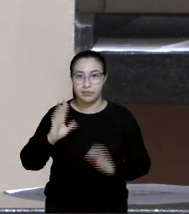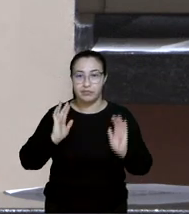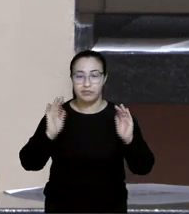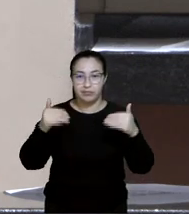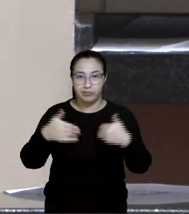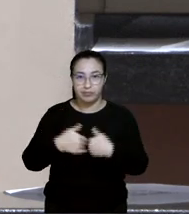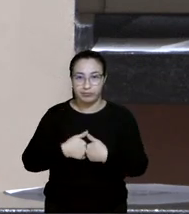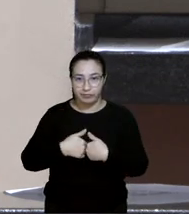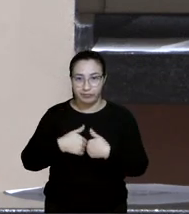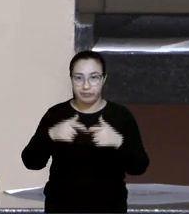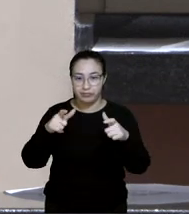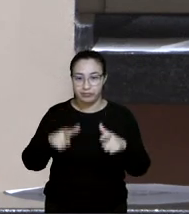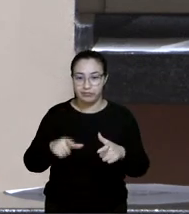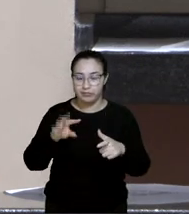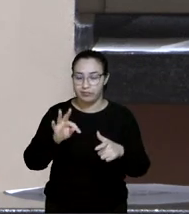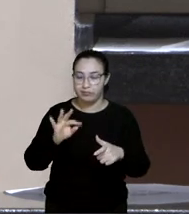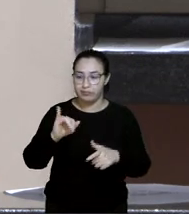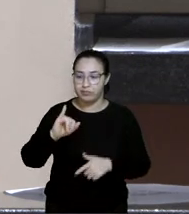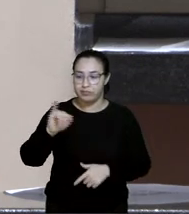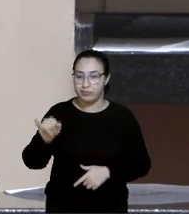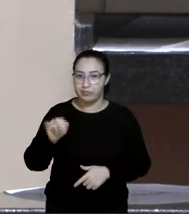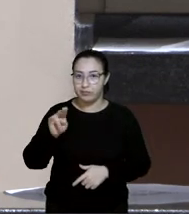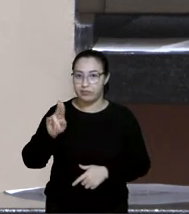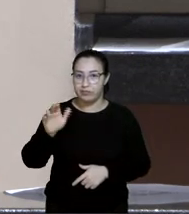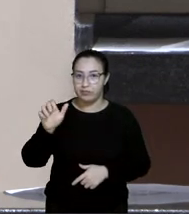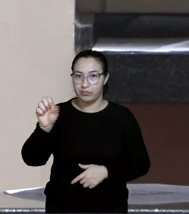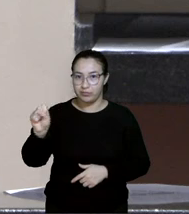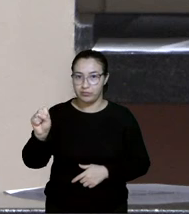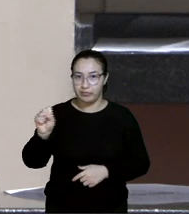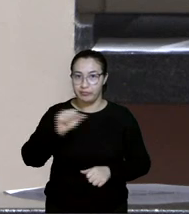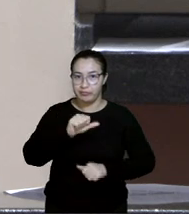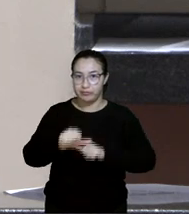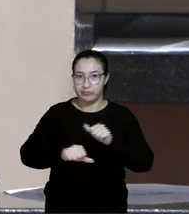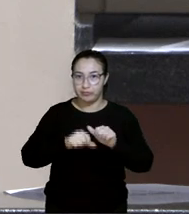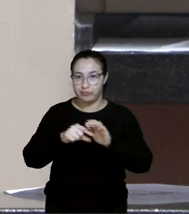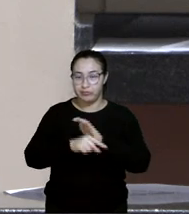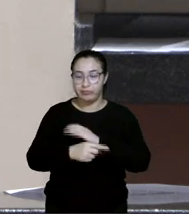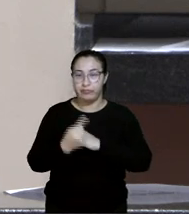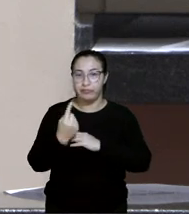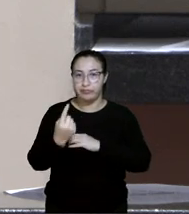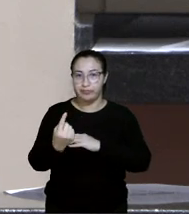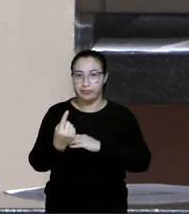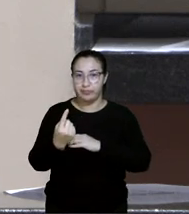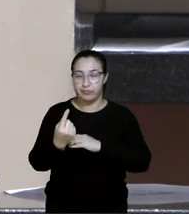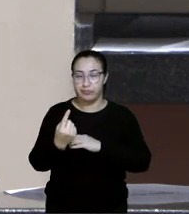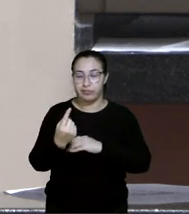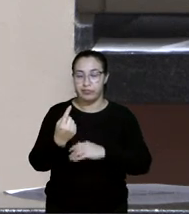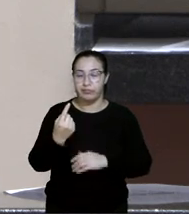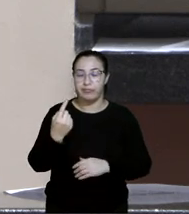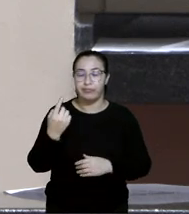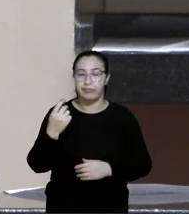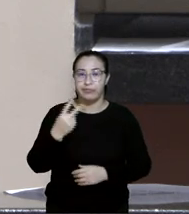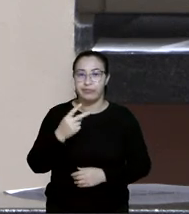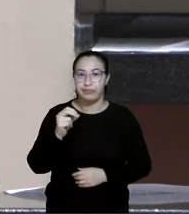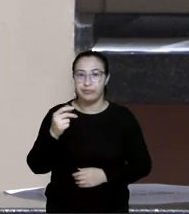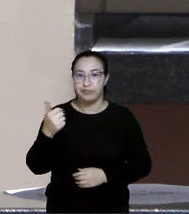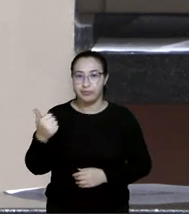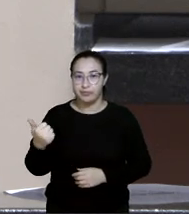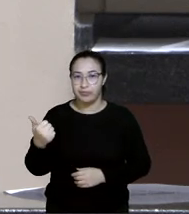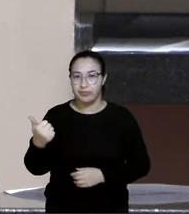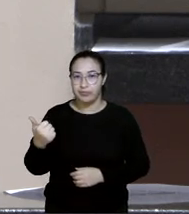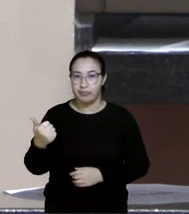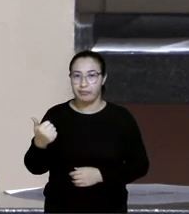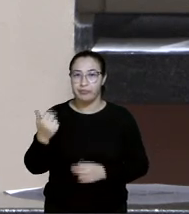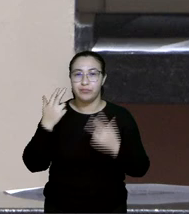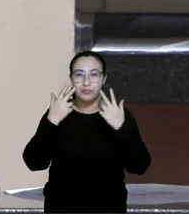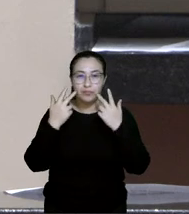de Tijucas, com sede em Tijucas, e altera o anexo único da Lei 18.278 de 2021, que consolida os atos normativos